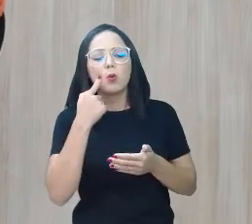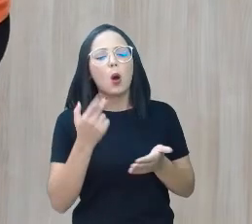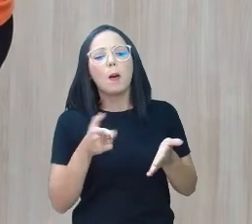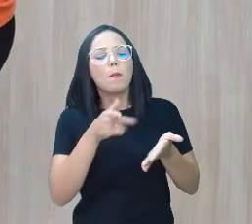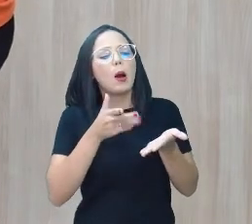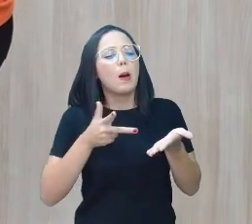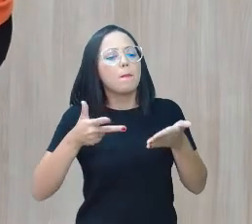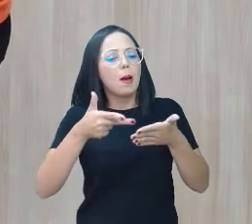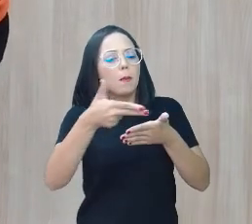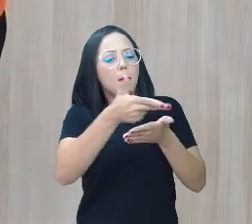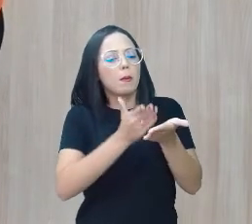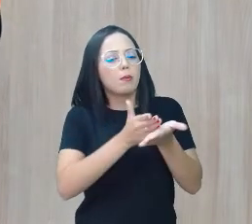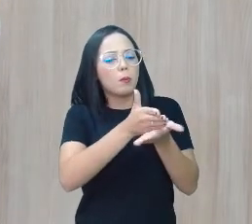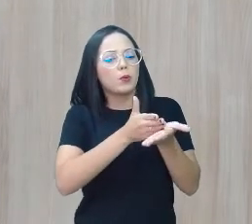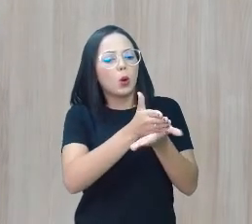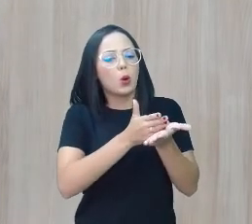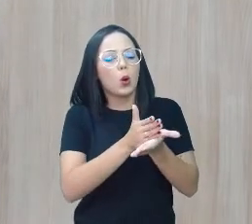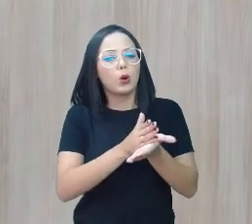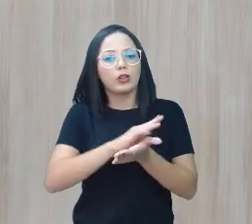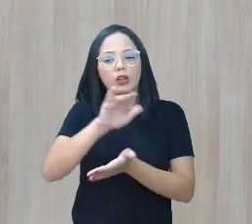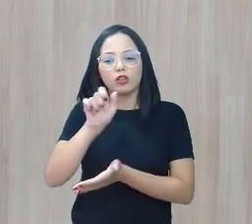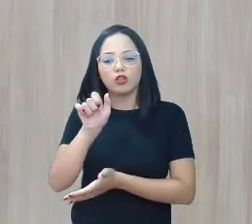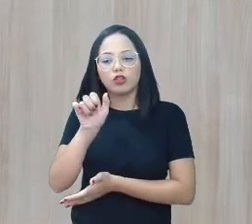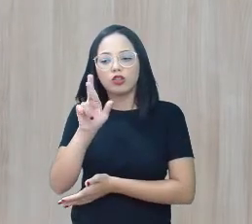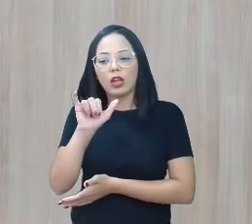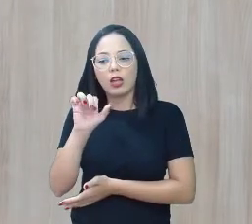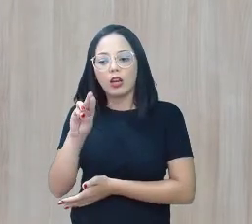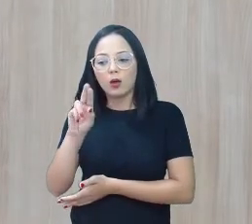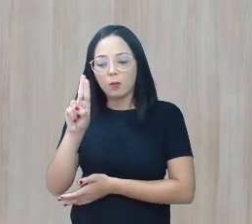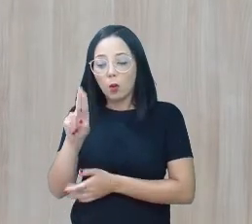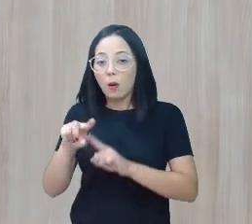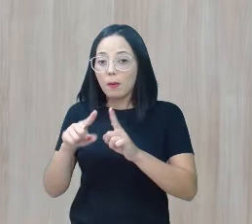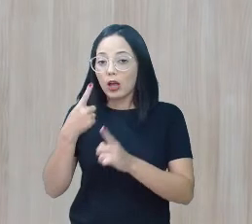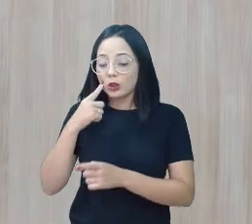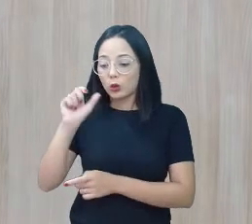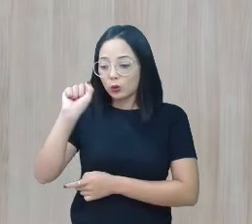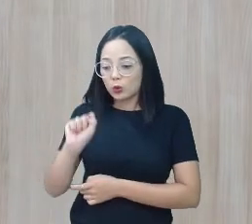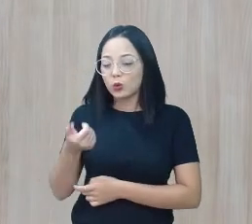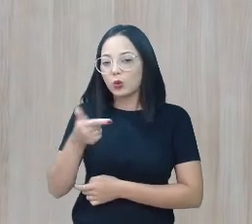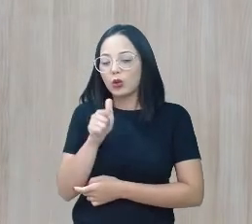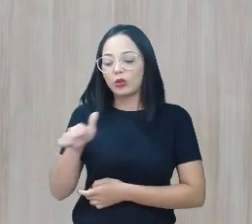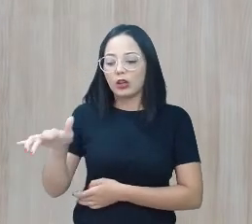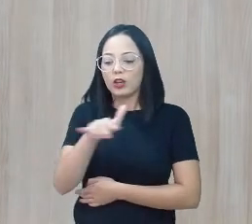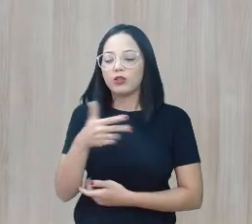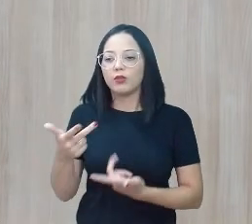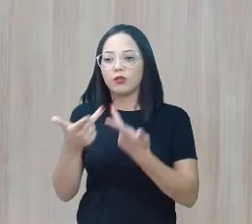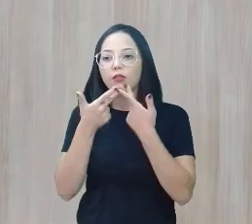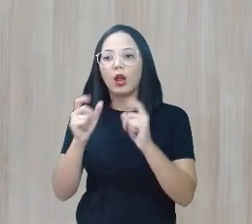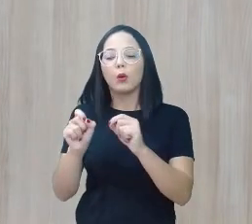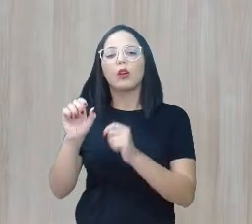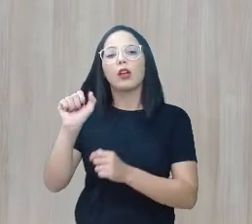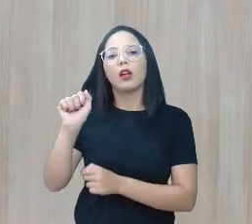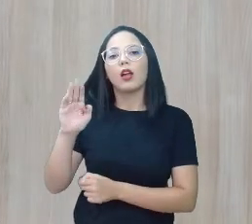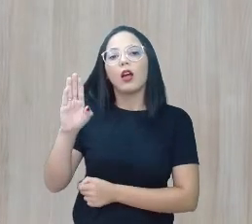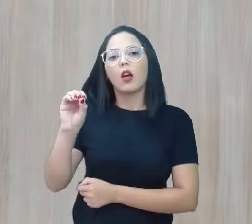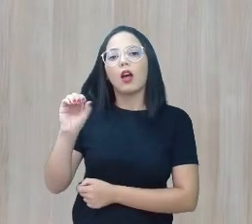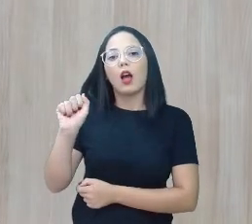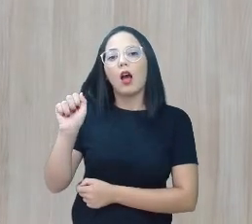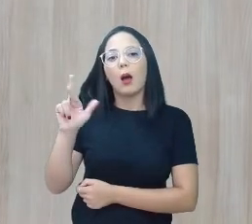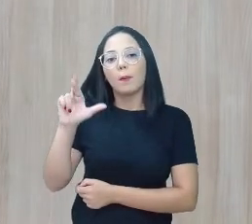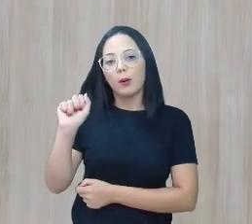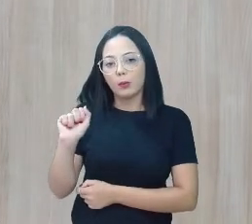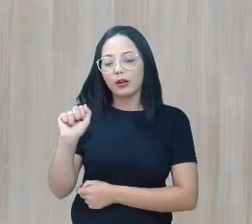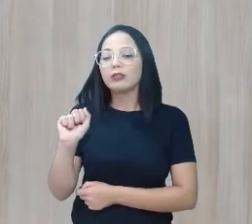pedaço desse jerimum. E aí, lá no Sudeste, em outras regiões, é conhecido o jerimum como